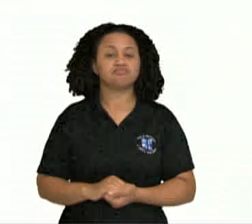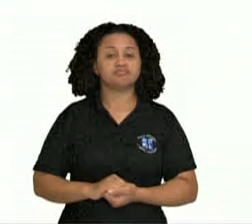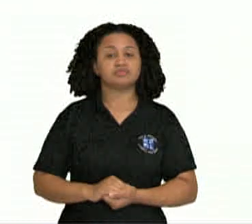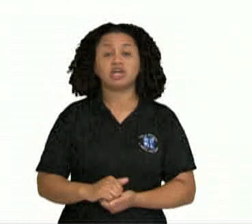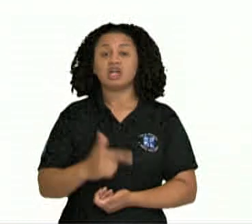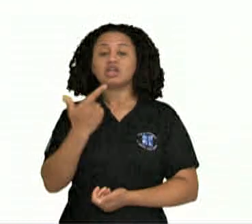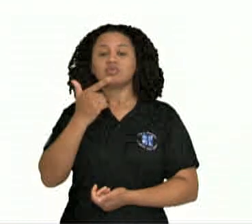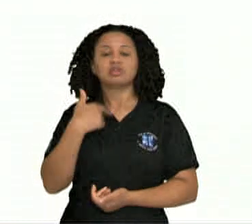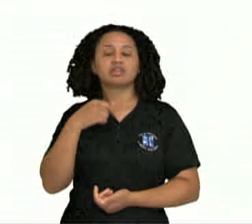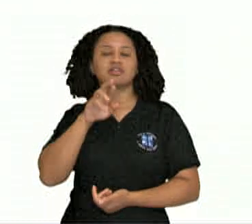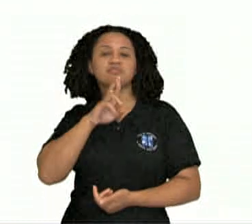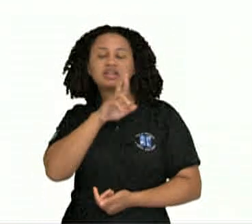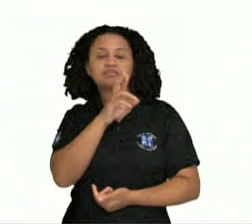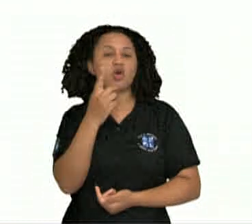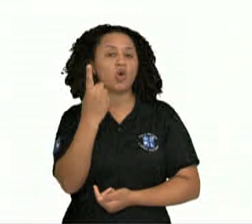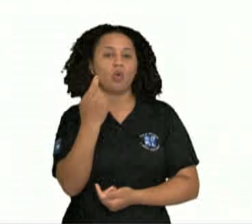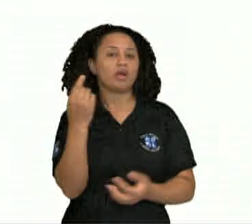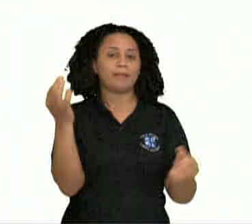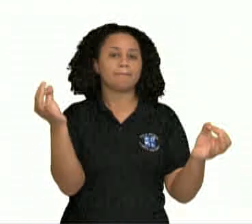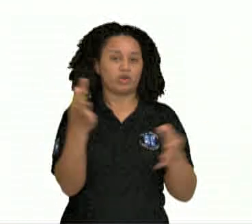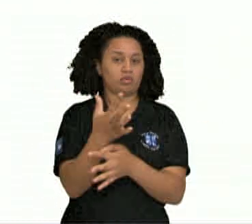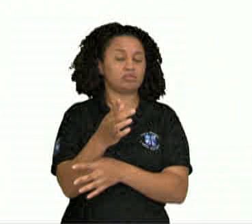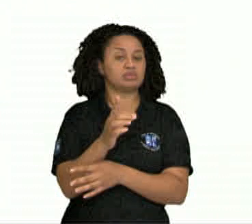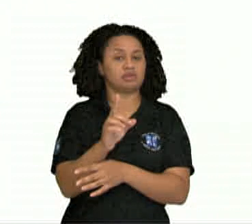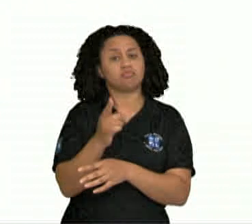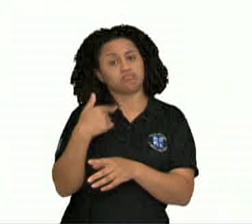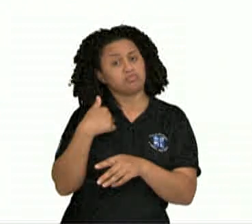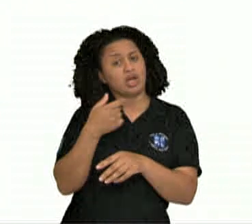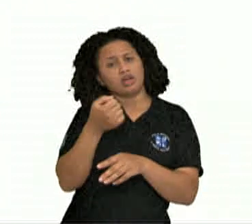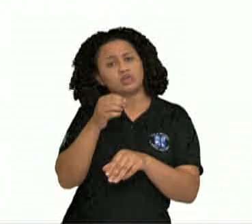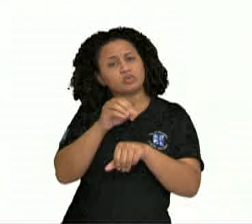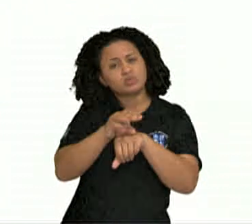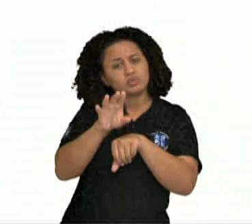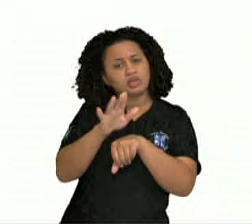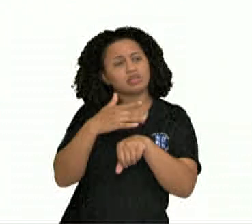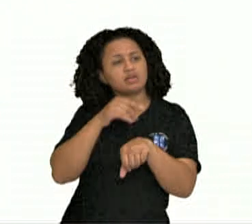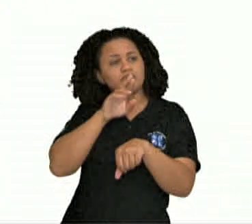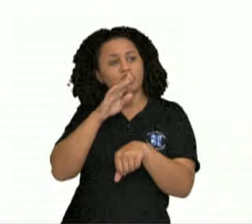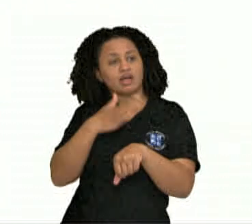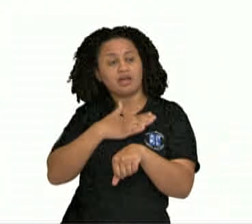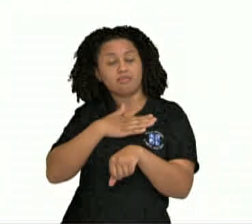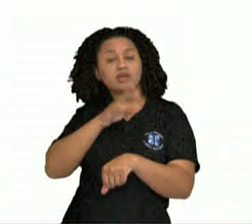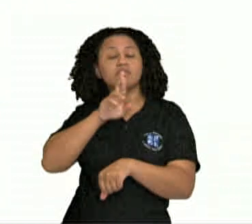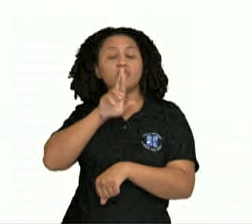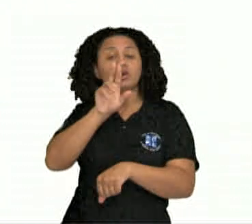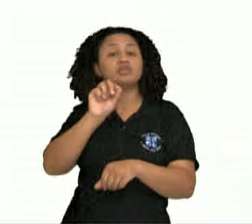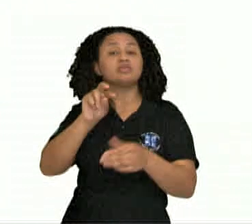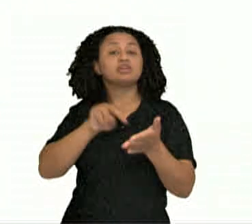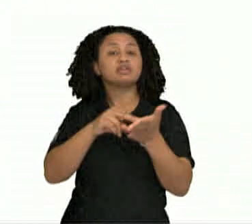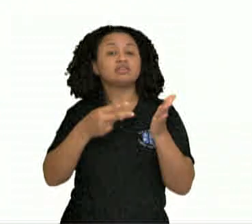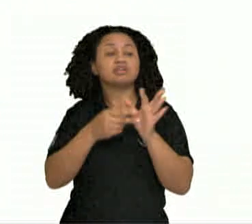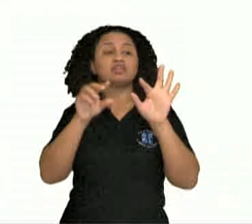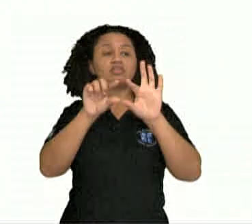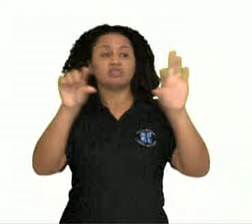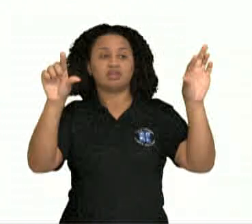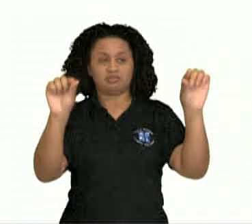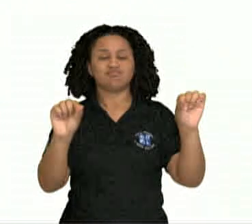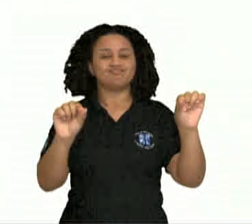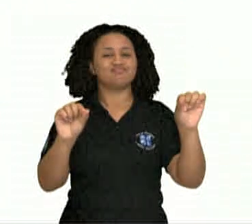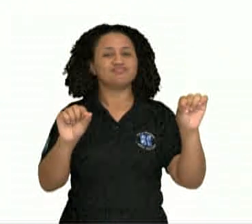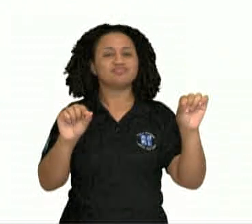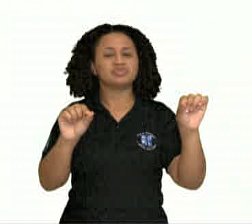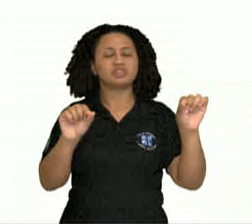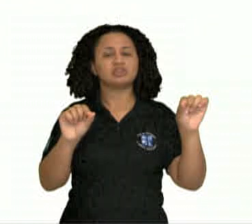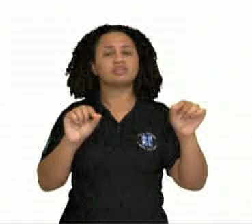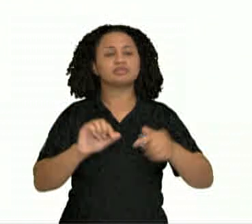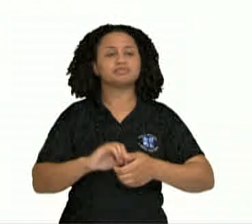uma resposta única. A da professora aqui é a seguinte: o que significa então nunca te quedes a